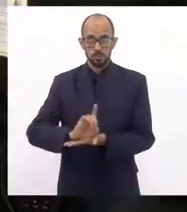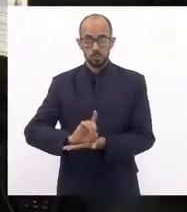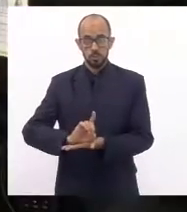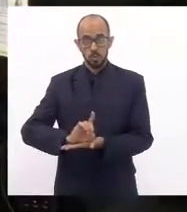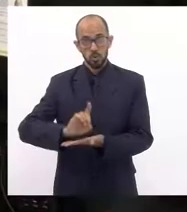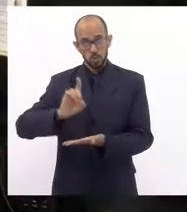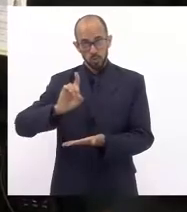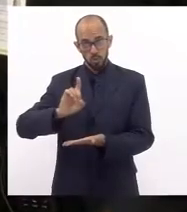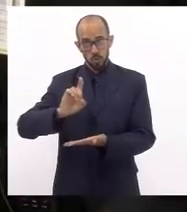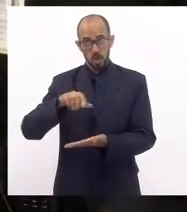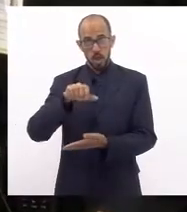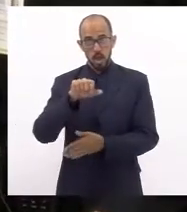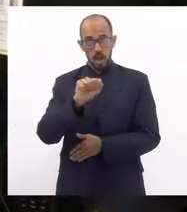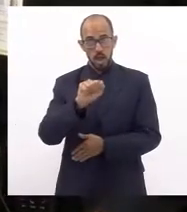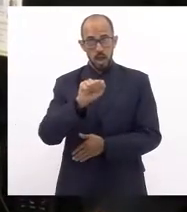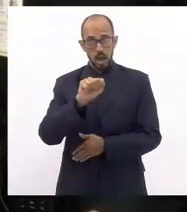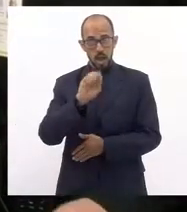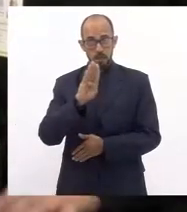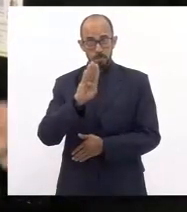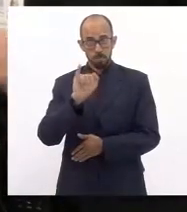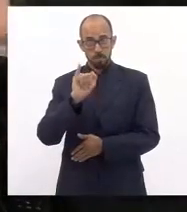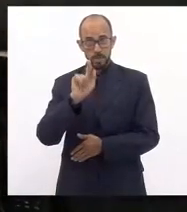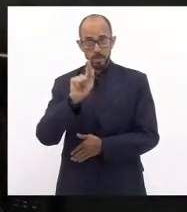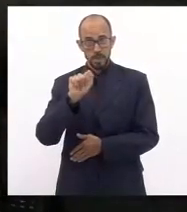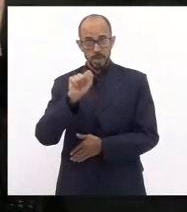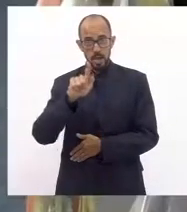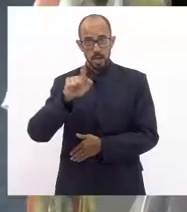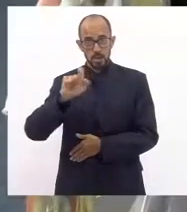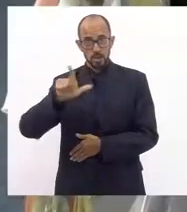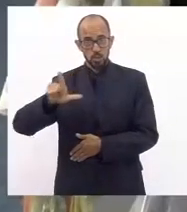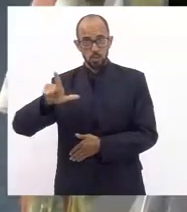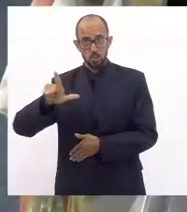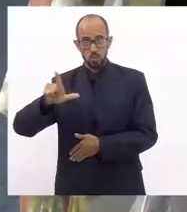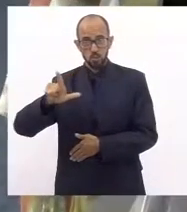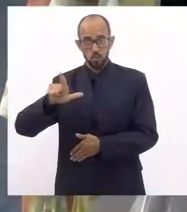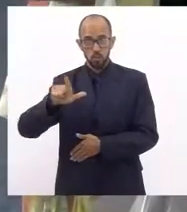Doutora Abigail Paraíso Gonçalves Pereira.